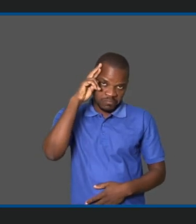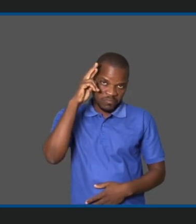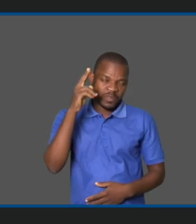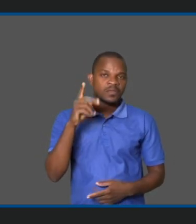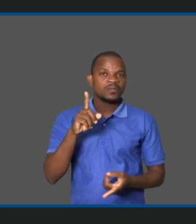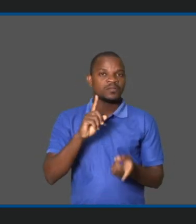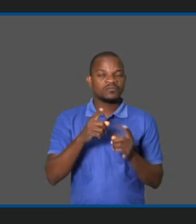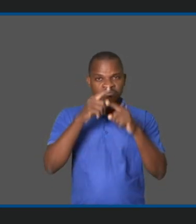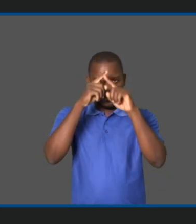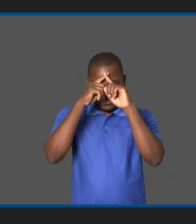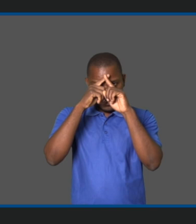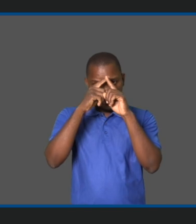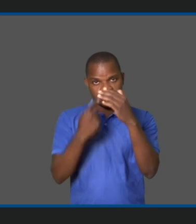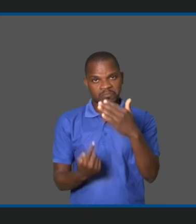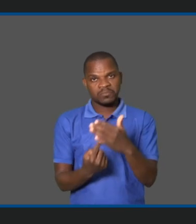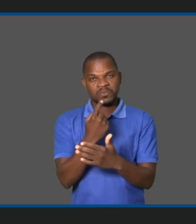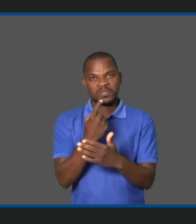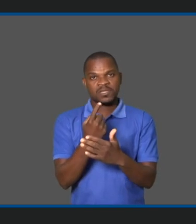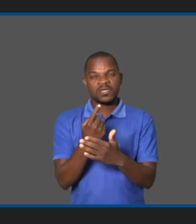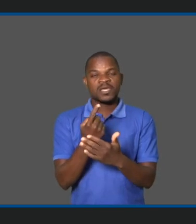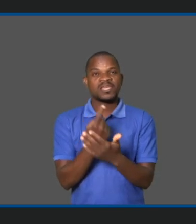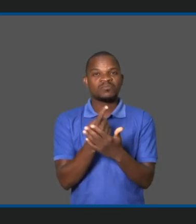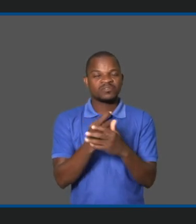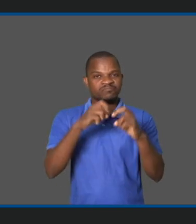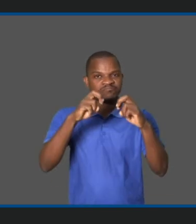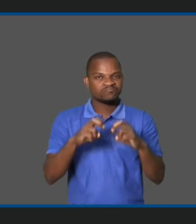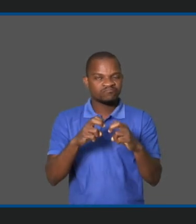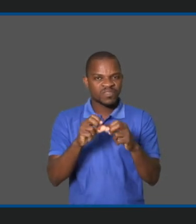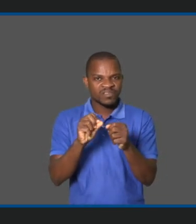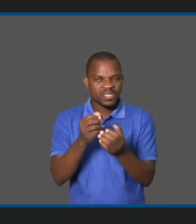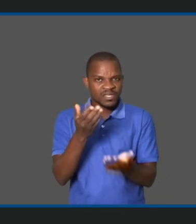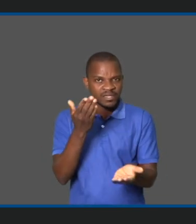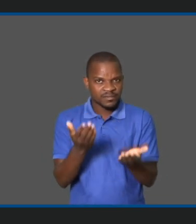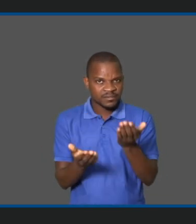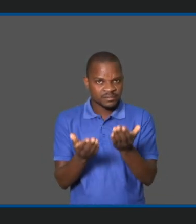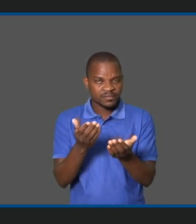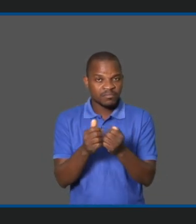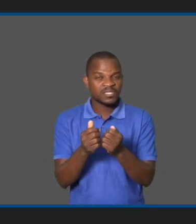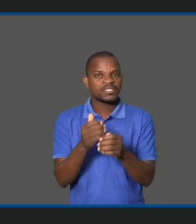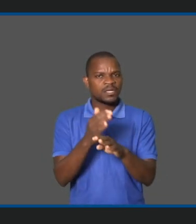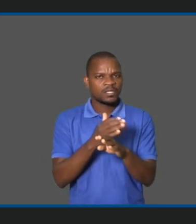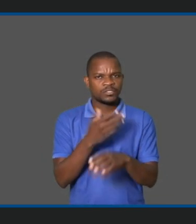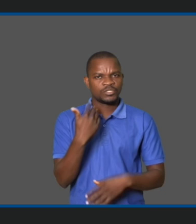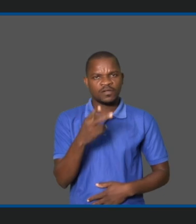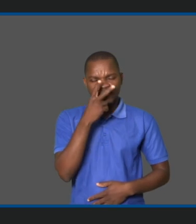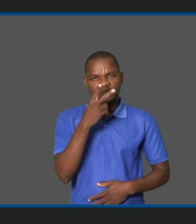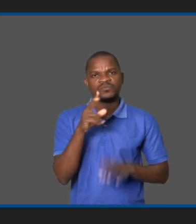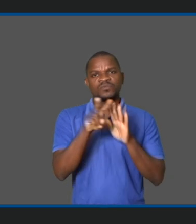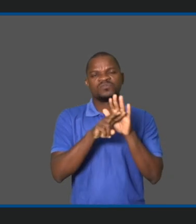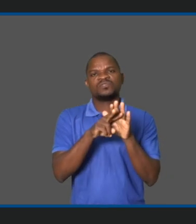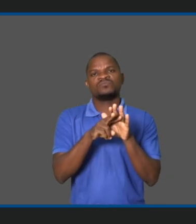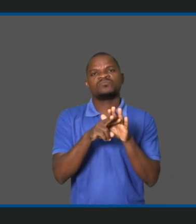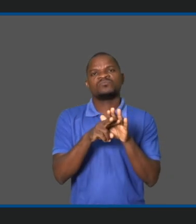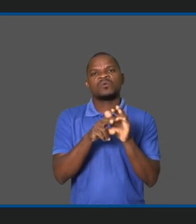ou não, nós vamos analisar. Mas pelo vídeo, nada justifica a violação. Esse é o princípio geral, não precisa estudar direito para isso. Quer dizer,